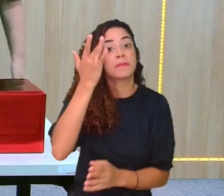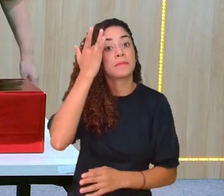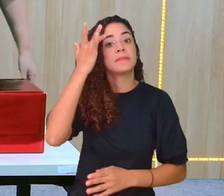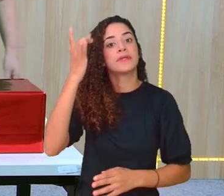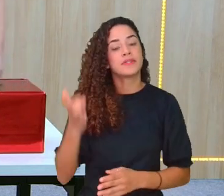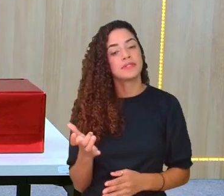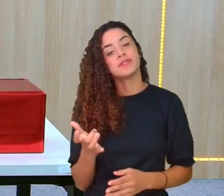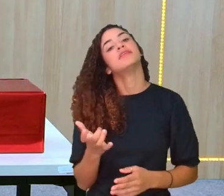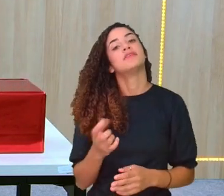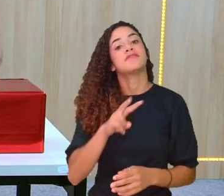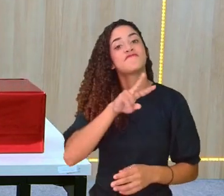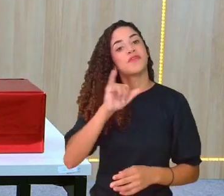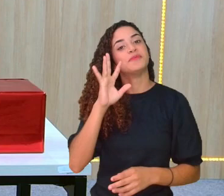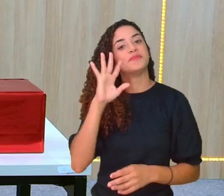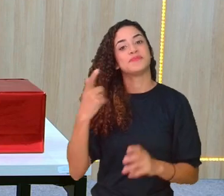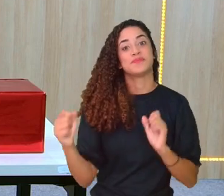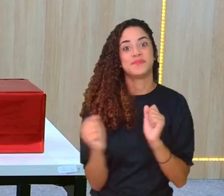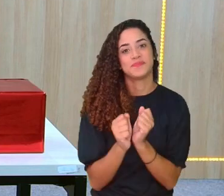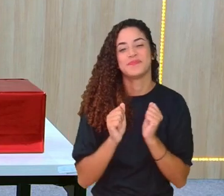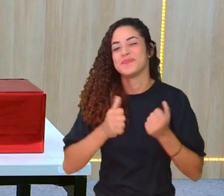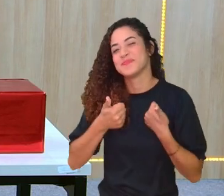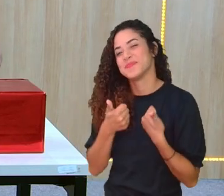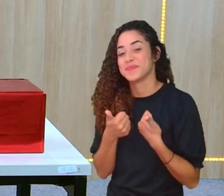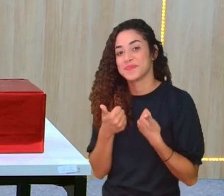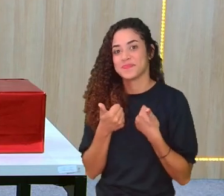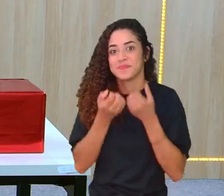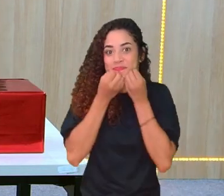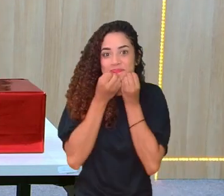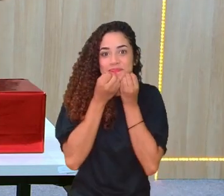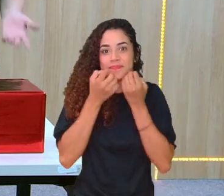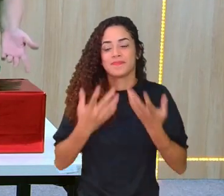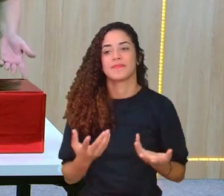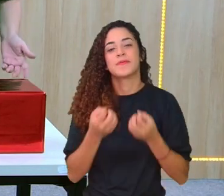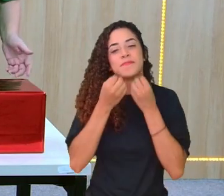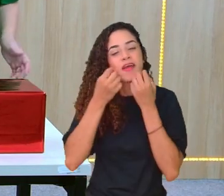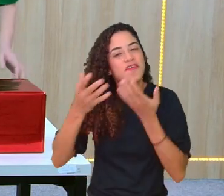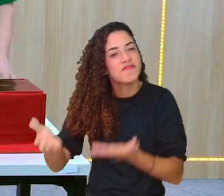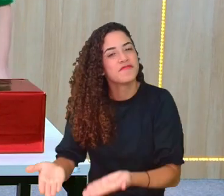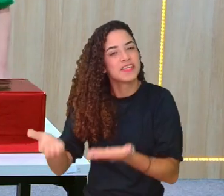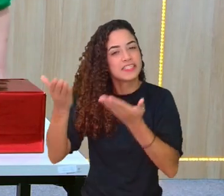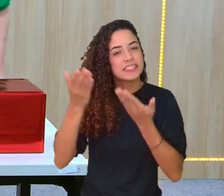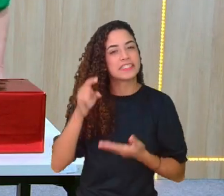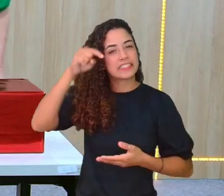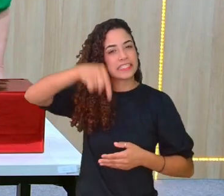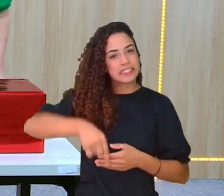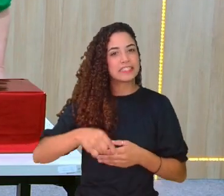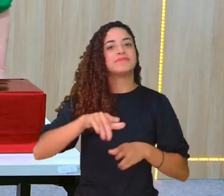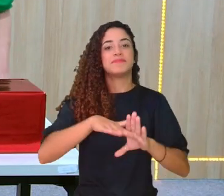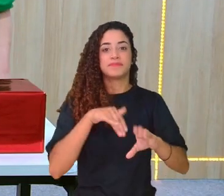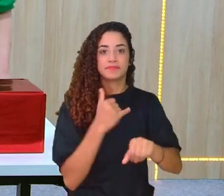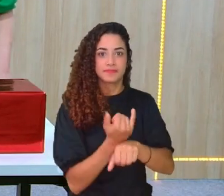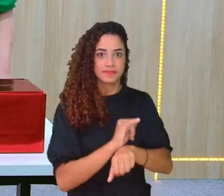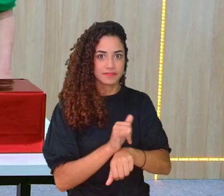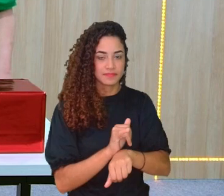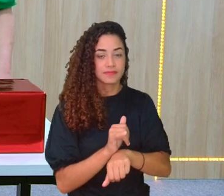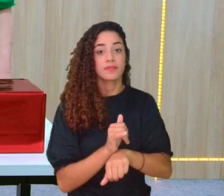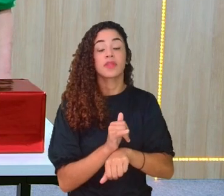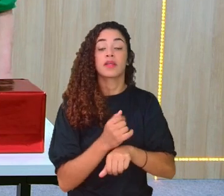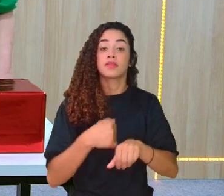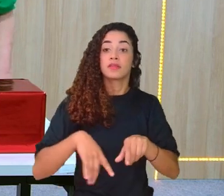gente resolve junto. Bom? Sejam bem-vindos ao nosso canal.